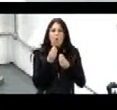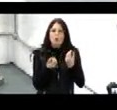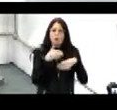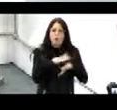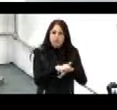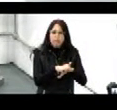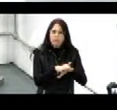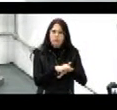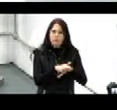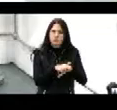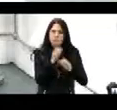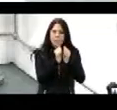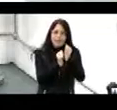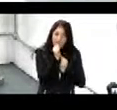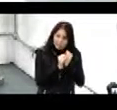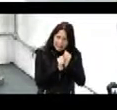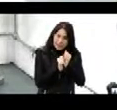trabalho.